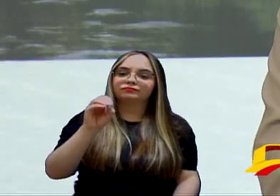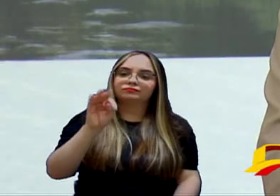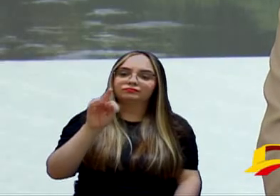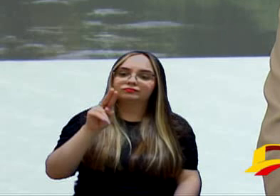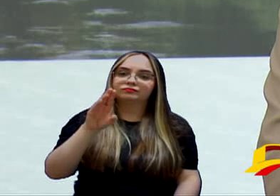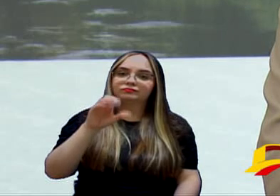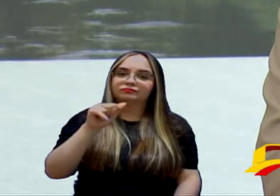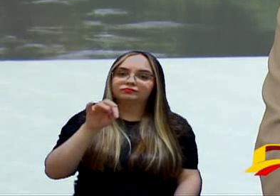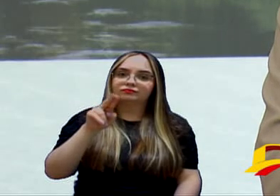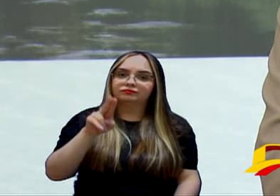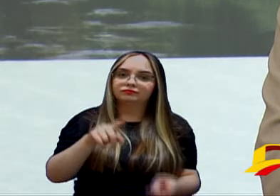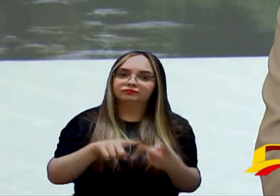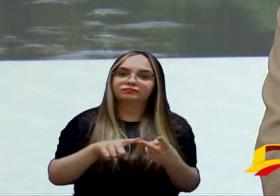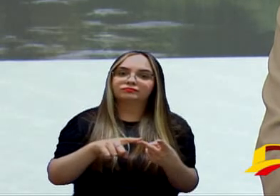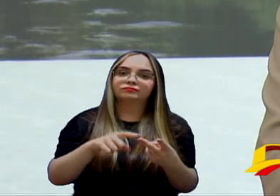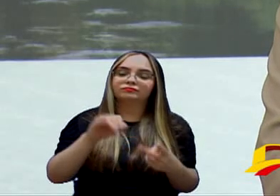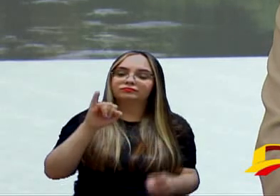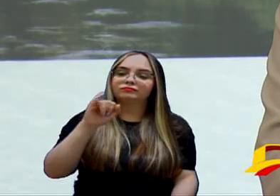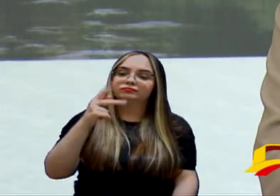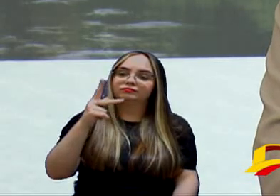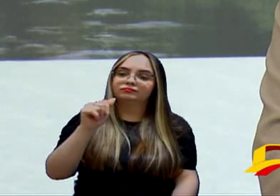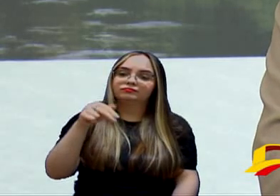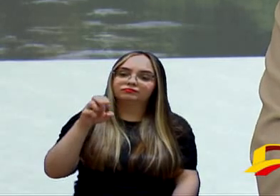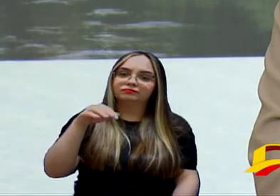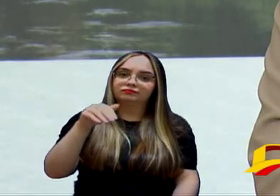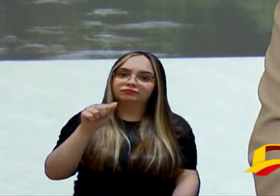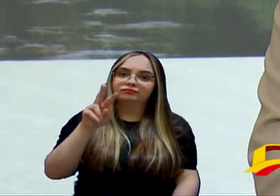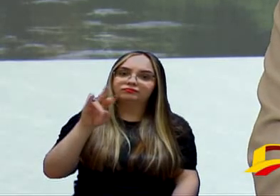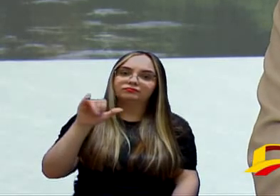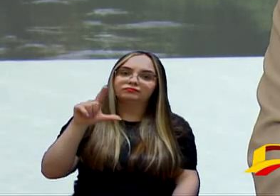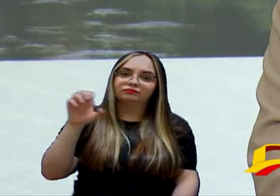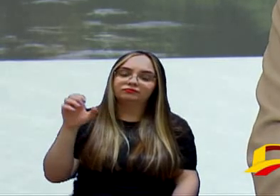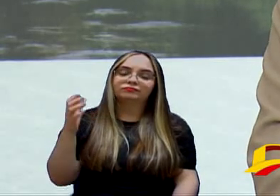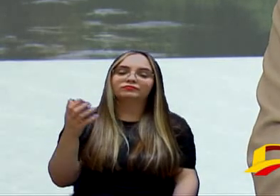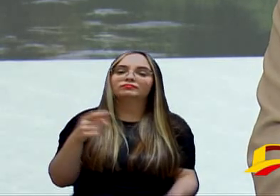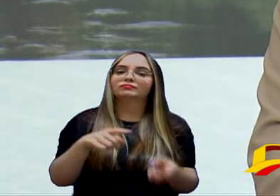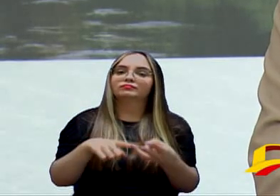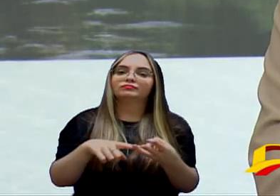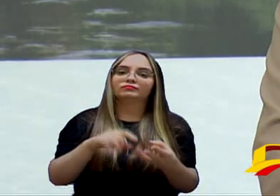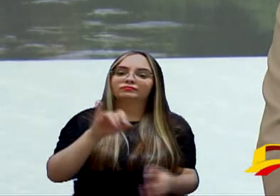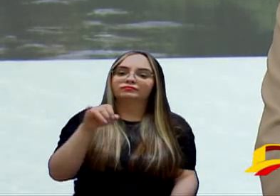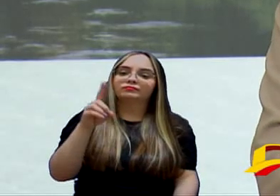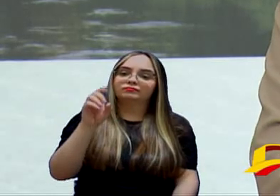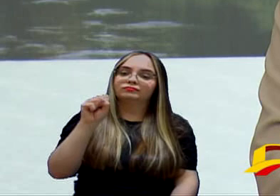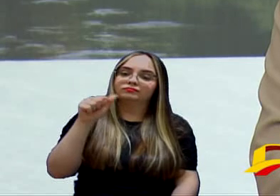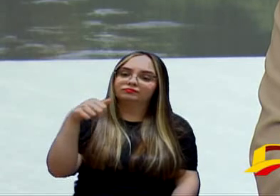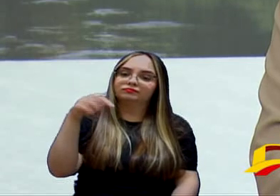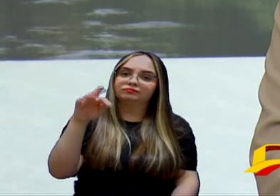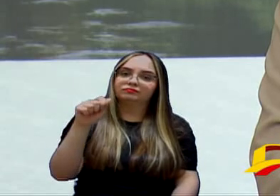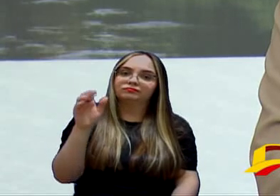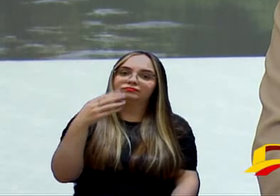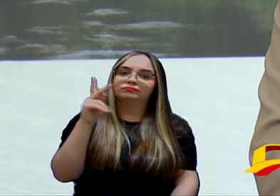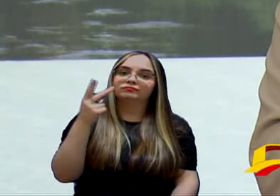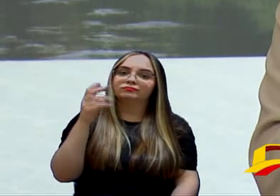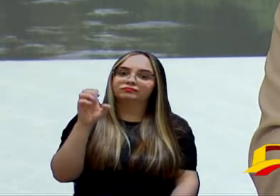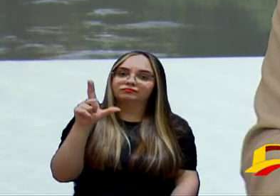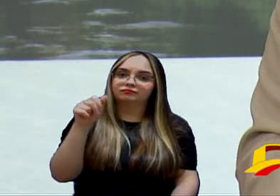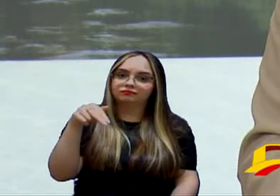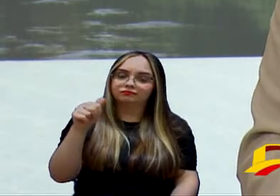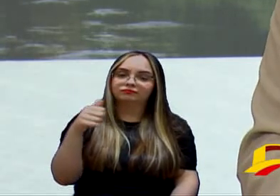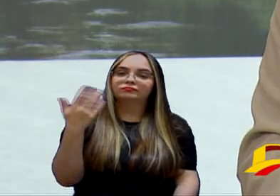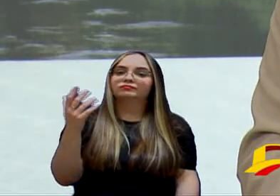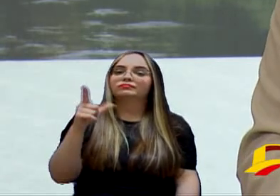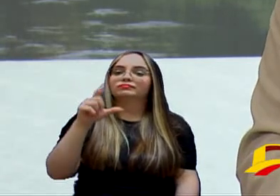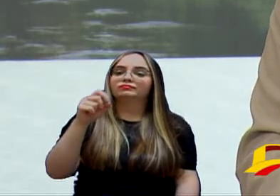Sol Nascente Jardim Monterrey Ipanema Ville Jardim Josane Jardim Santa Helena Lopes de Oliveira Jardim